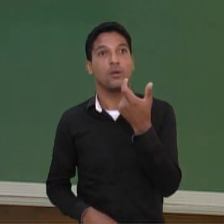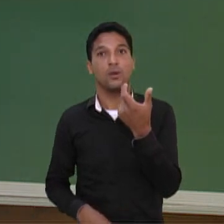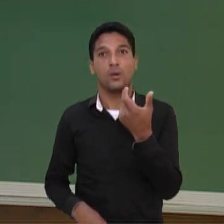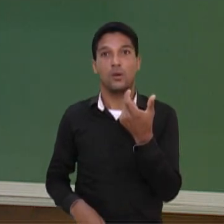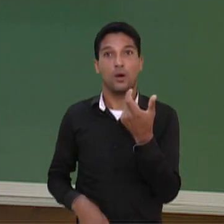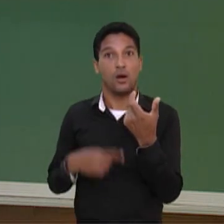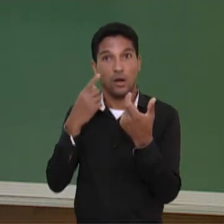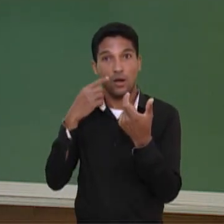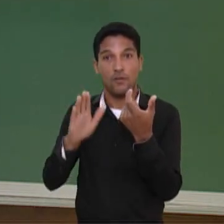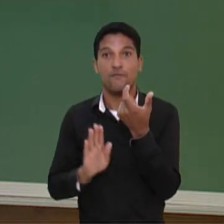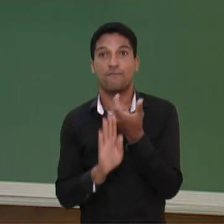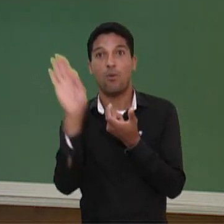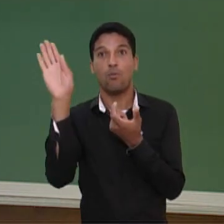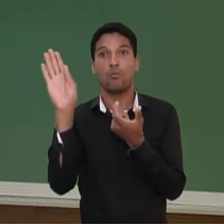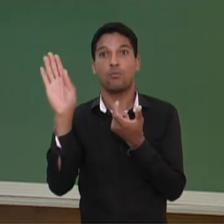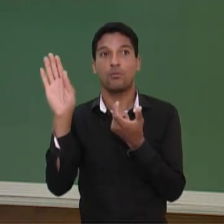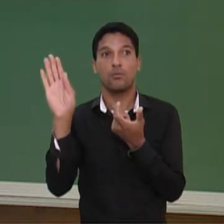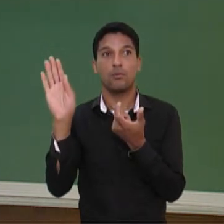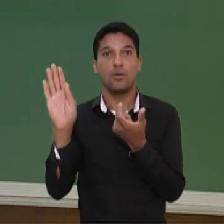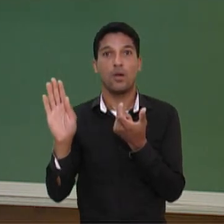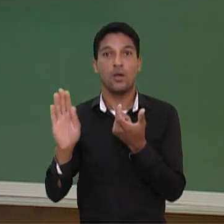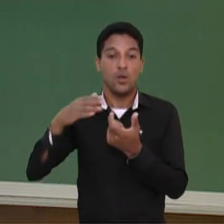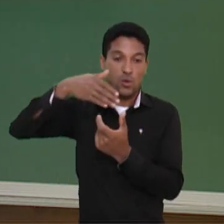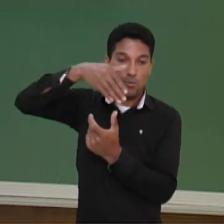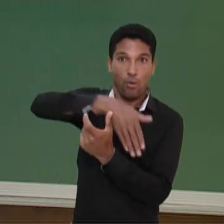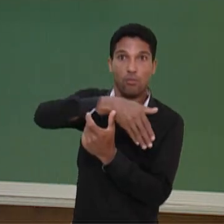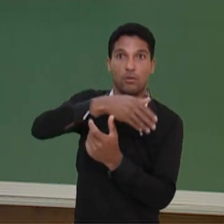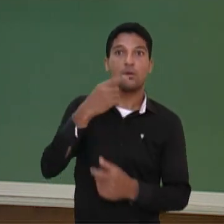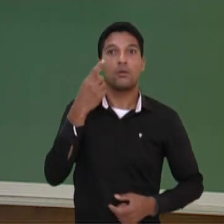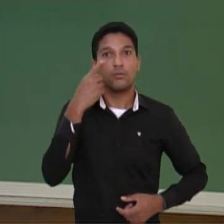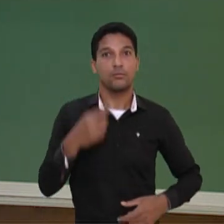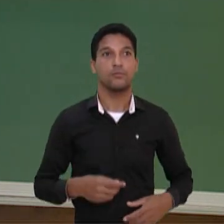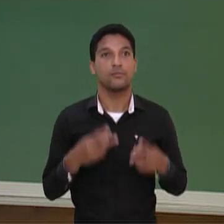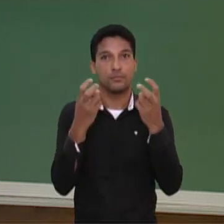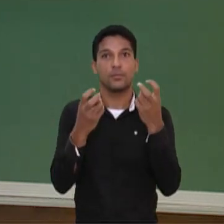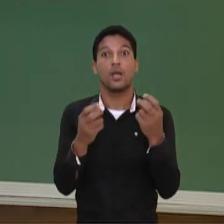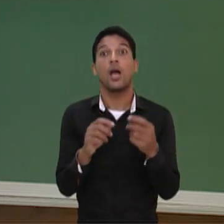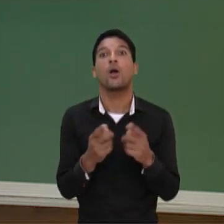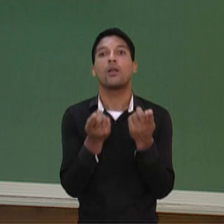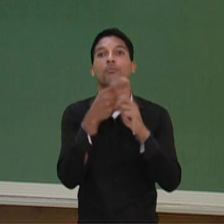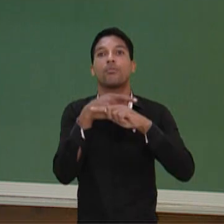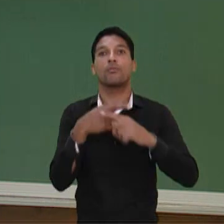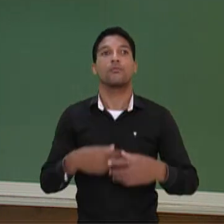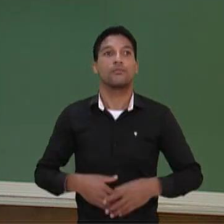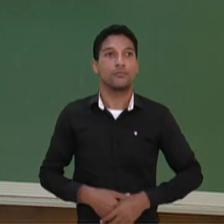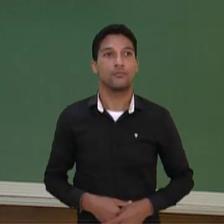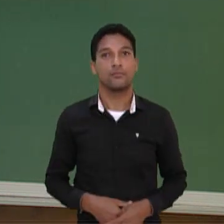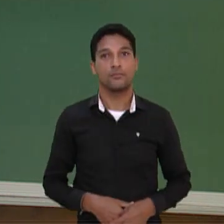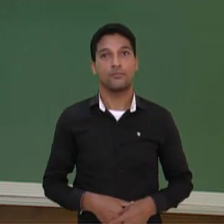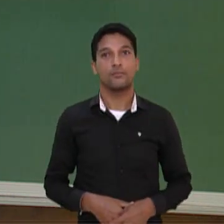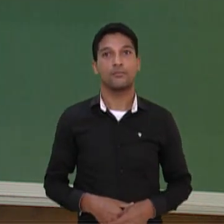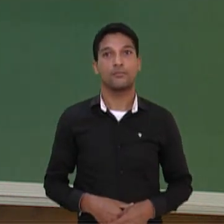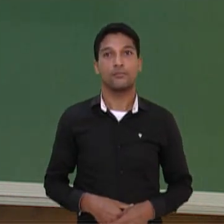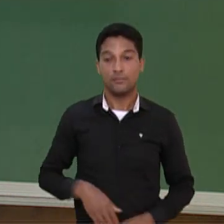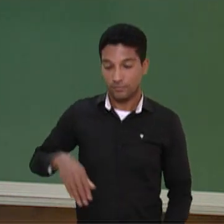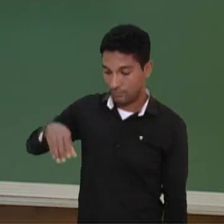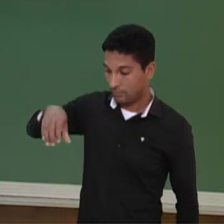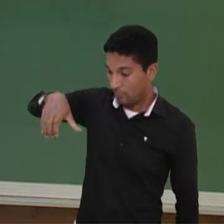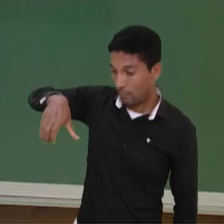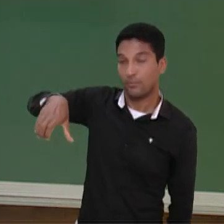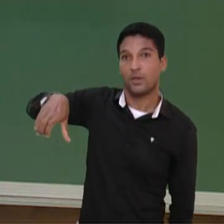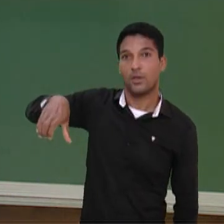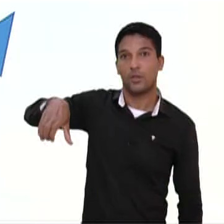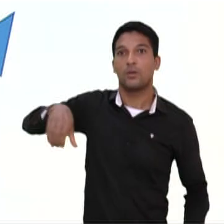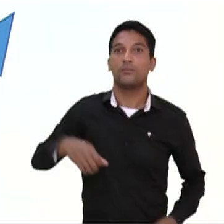crescer. Ok? Isso é importante. Vamos inverter o sentido da concavidade agora. Estou caminhando de volta lá,